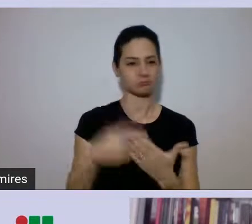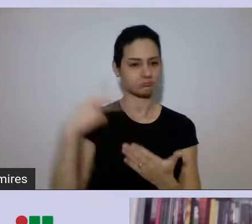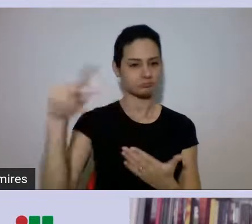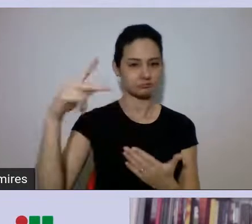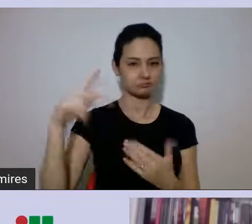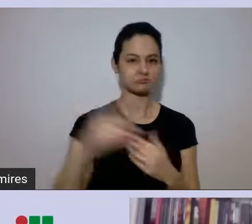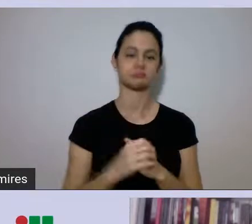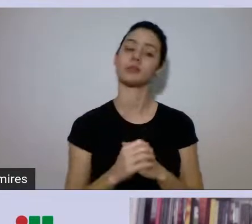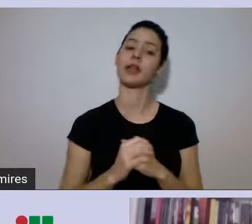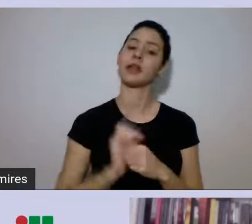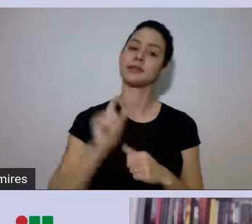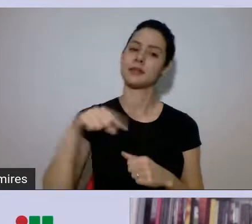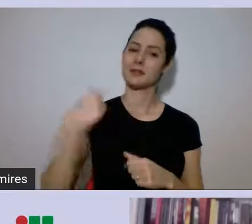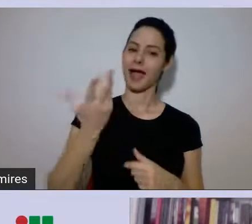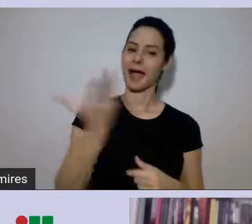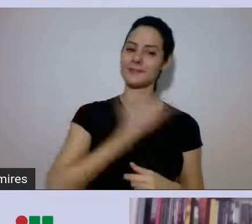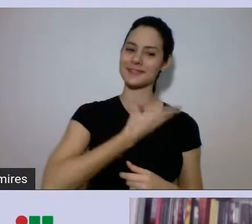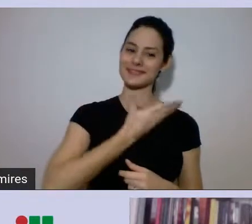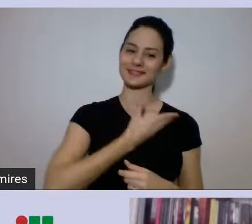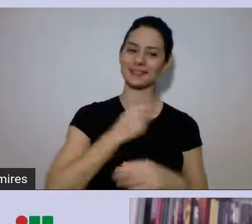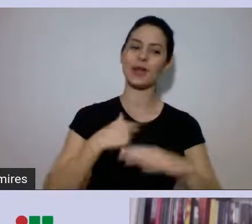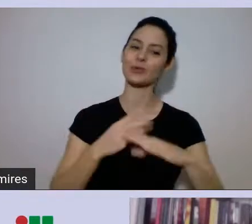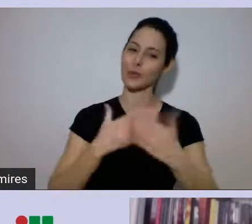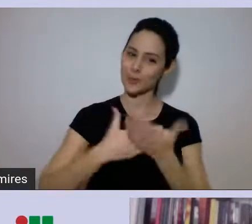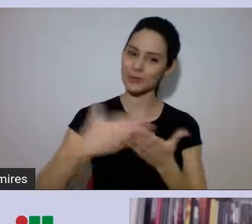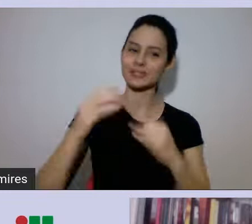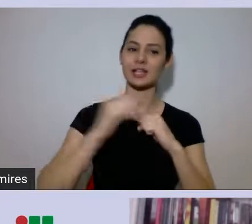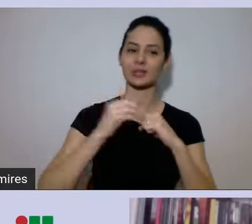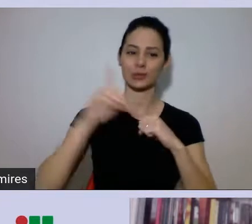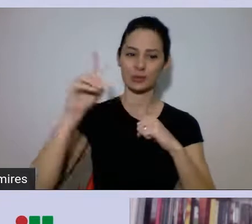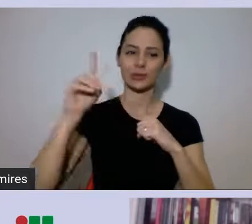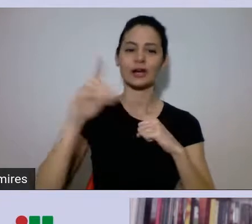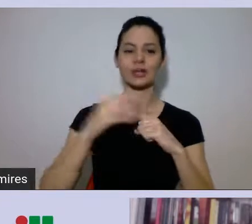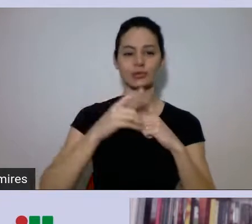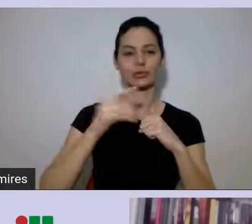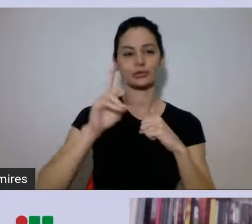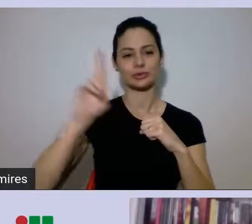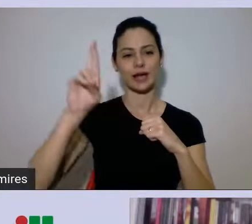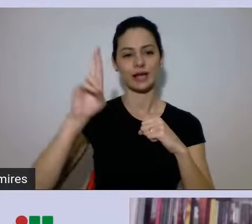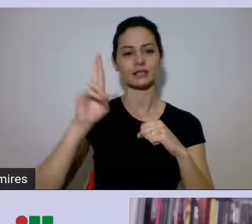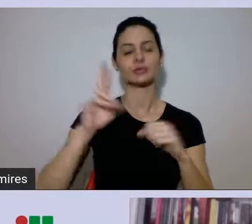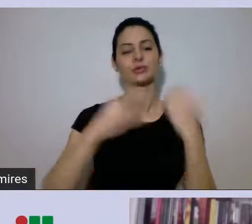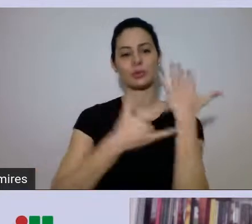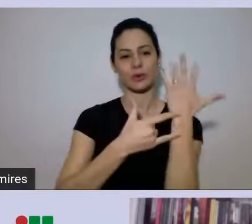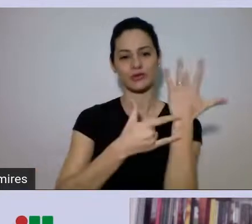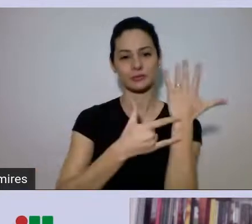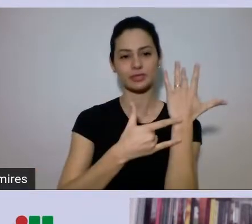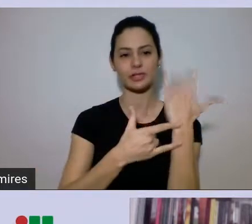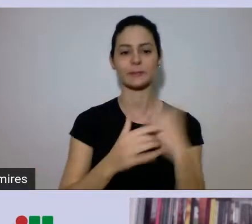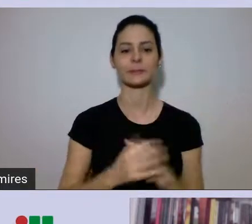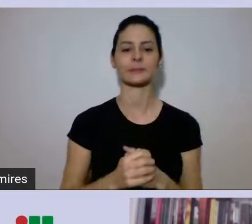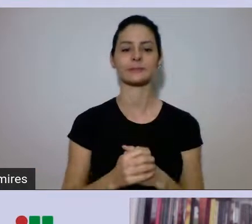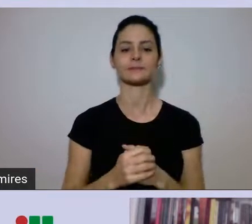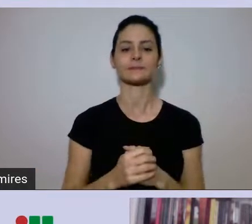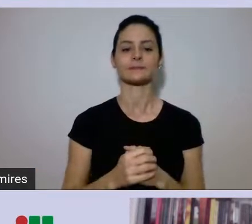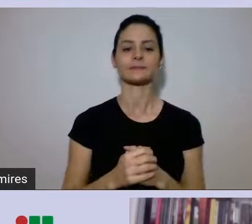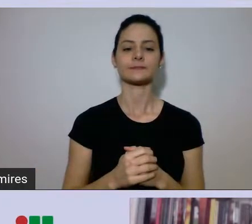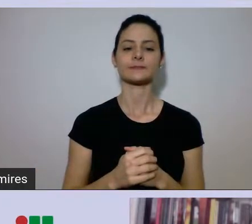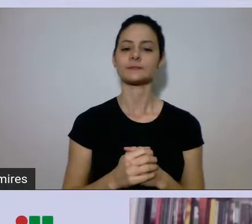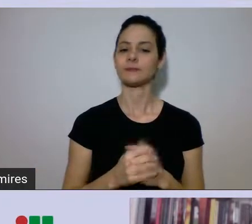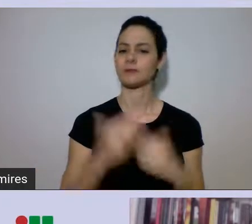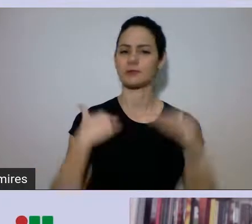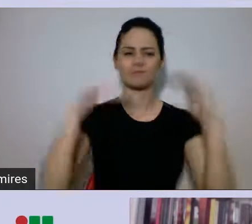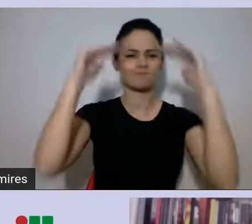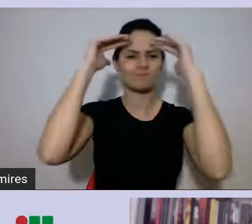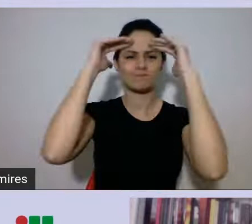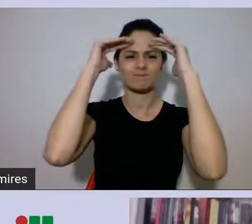E a gente, depois disso, ficou amigo. Eu entrei para o programa de doutorado da UFMG e tenho muito respeito